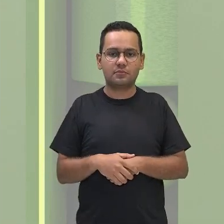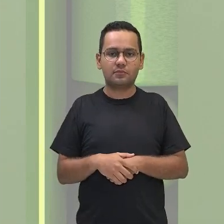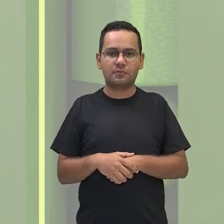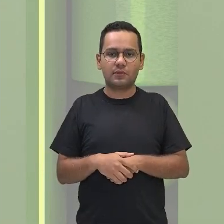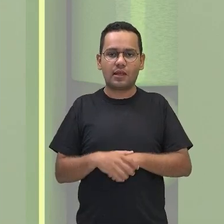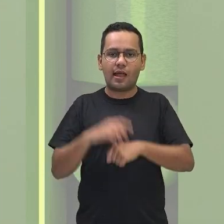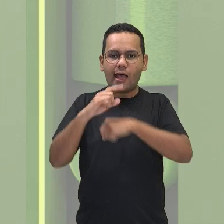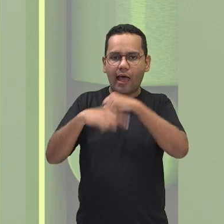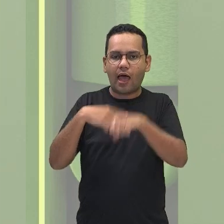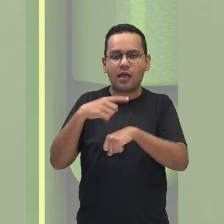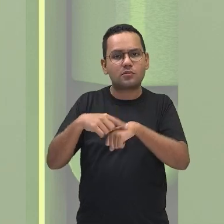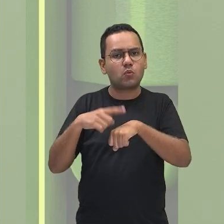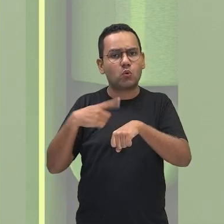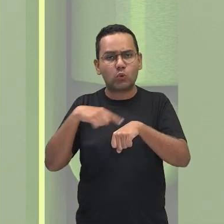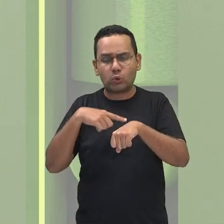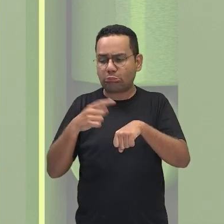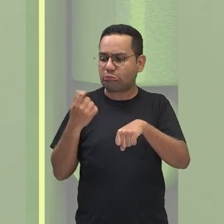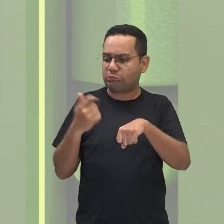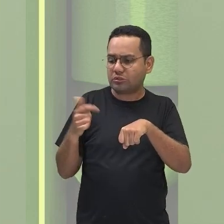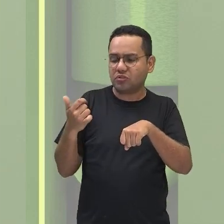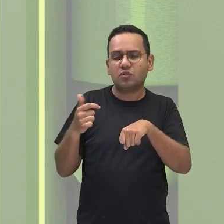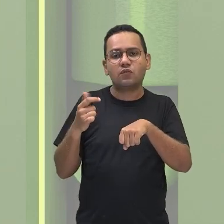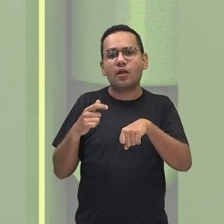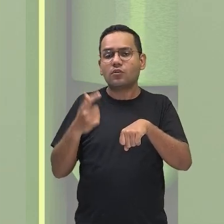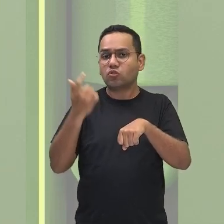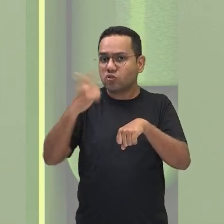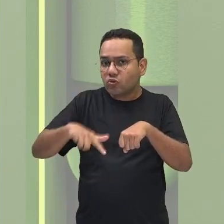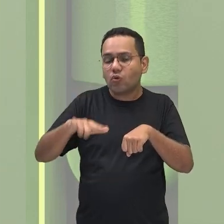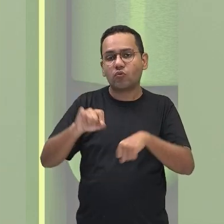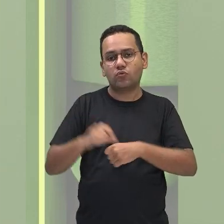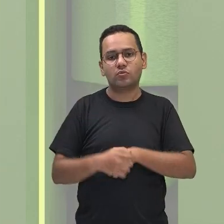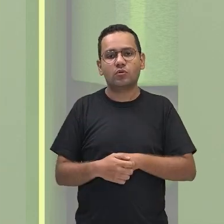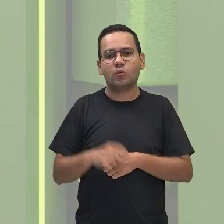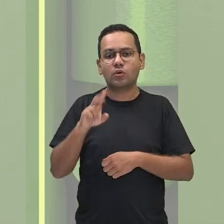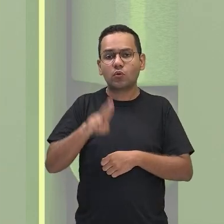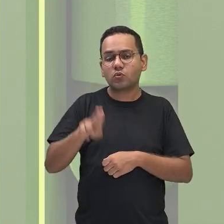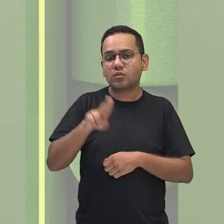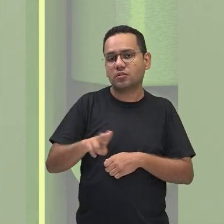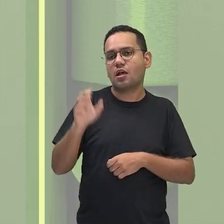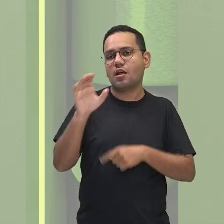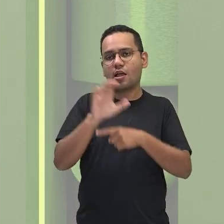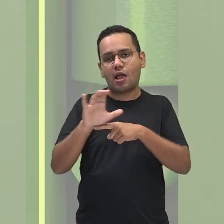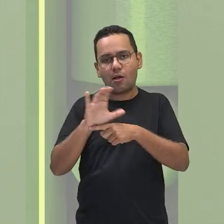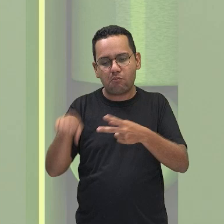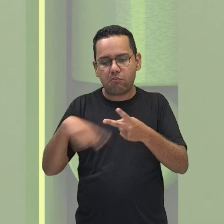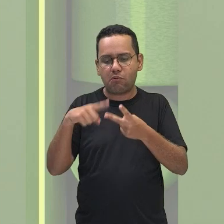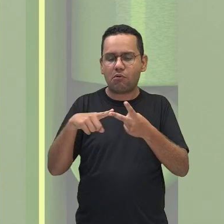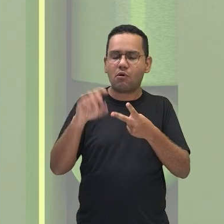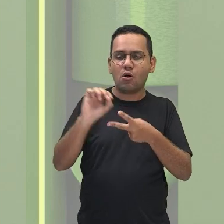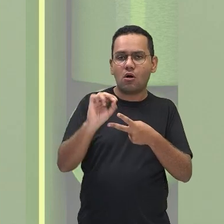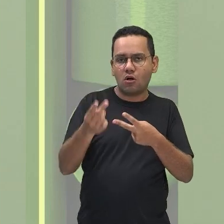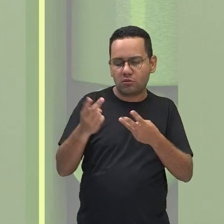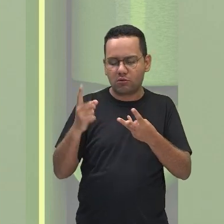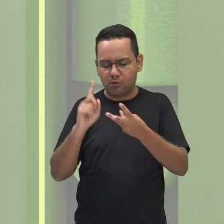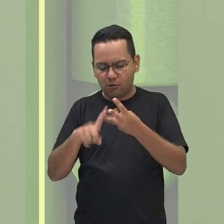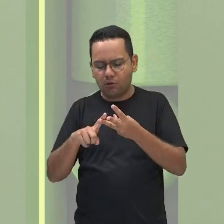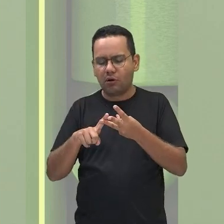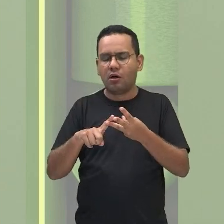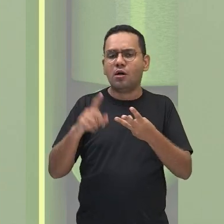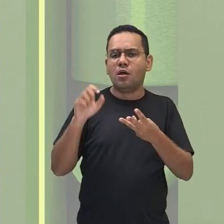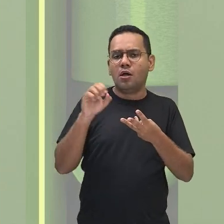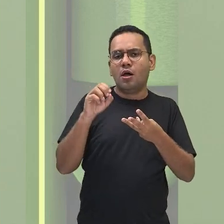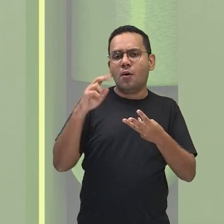serão devolvidos. A gente utiliza o que, por exemplo? Carbono, hidrogênio, oxigênio, cálcio,